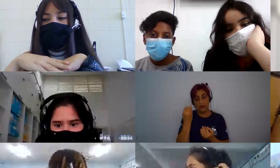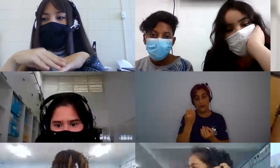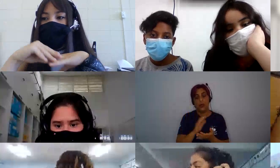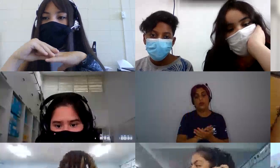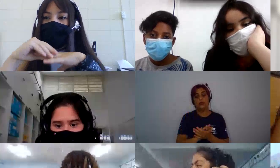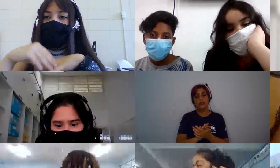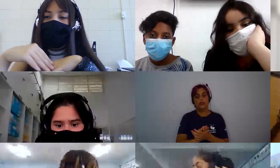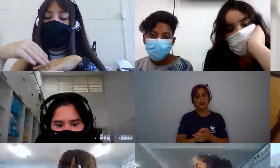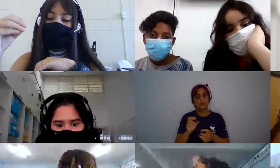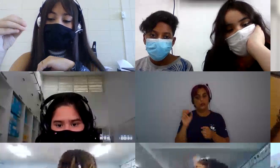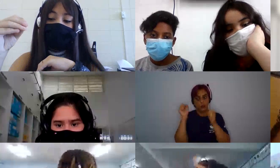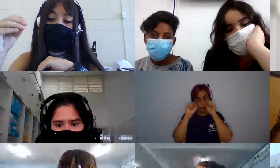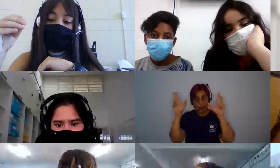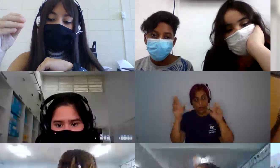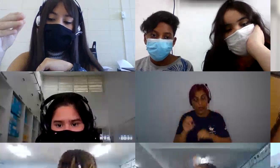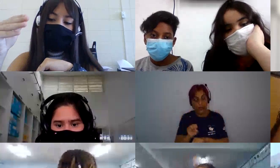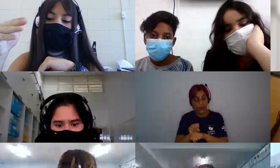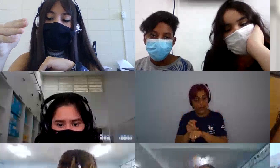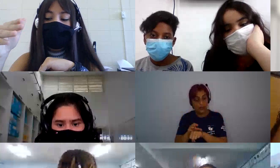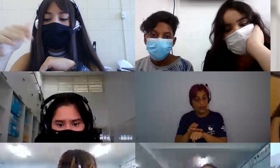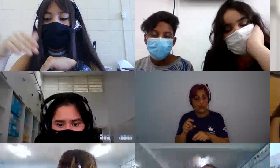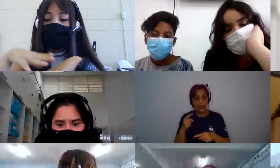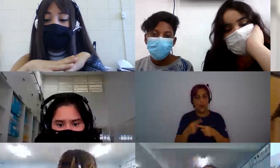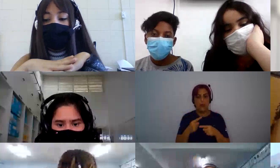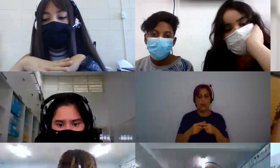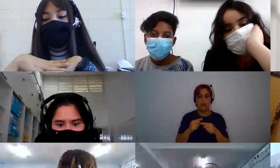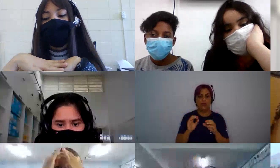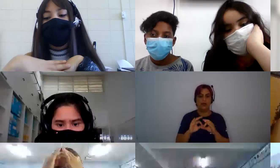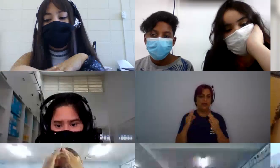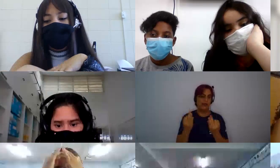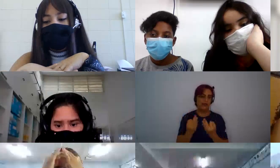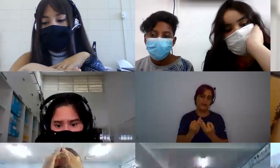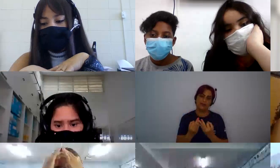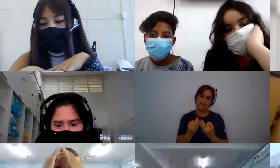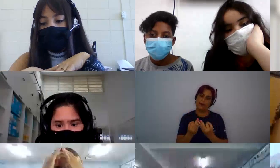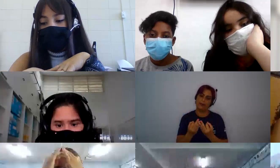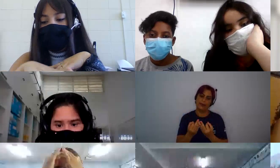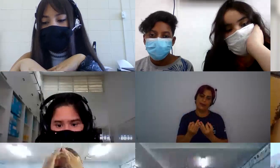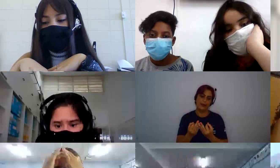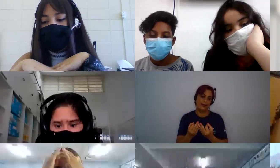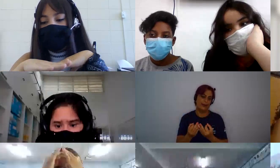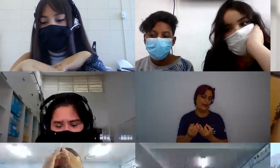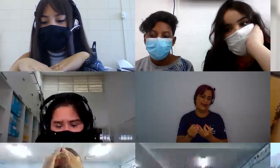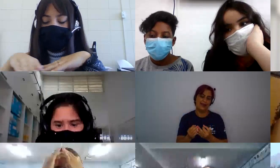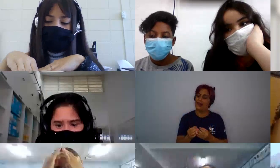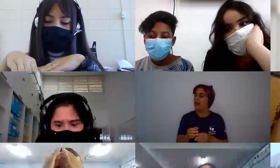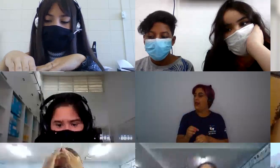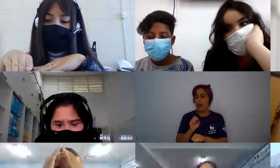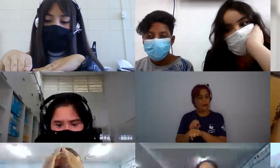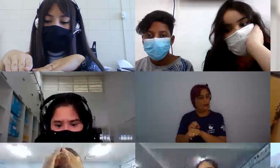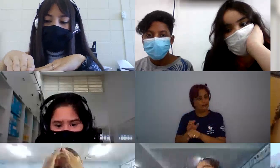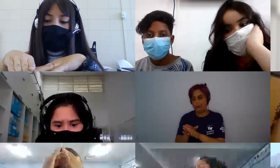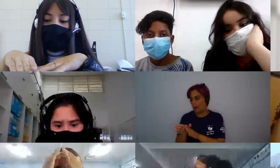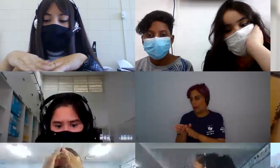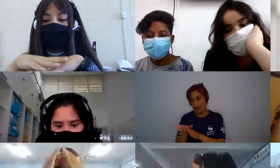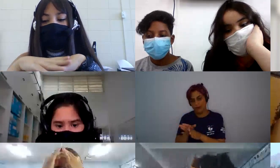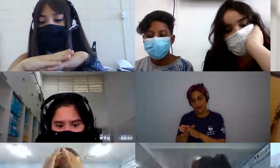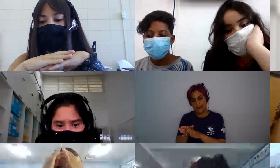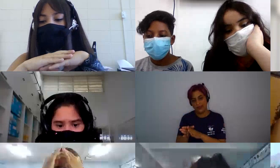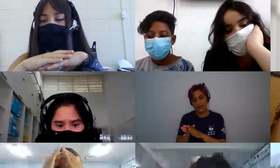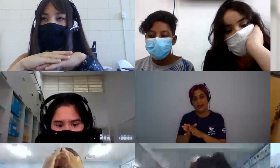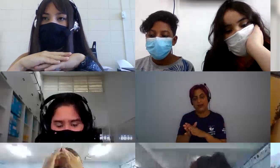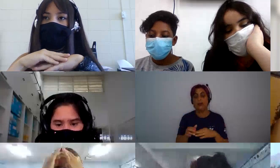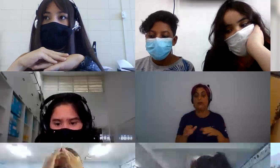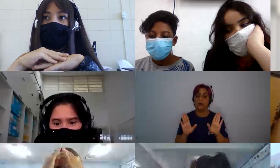porque os pais não costumam sempre alertar. Por isso, eu acho fundamental também a escola, às vezes, alertar. Mas